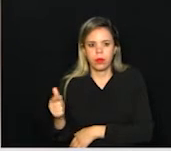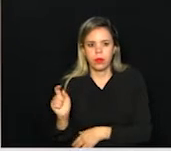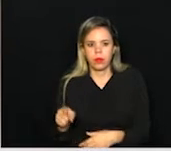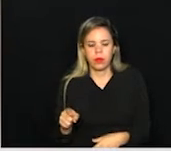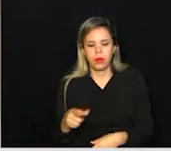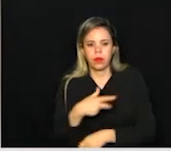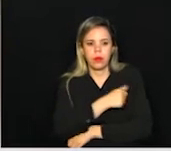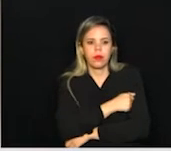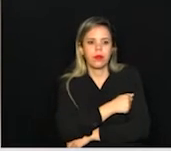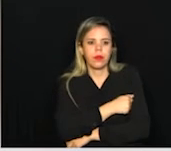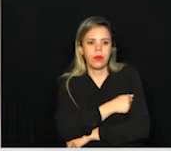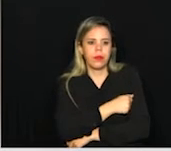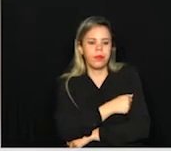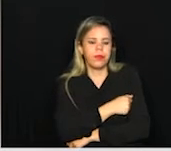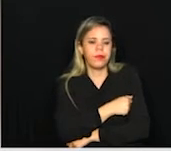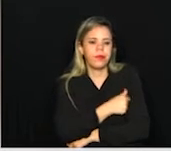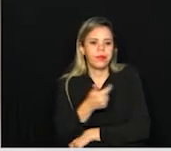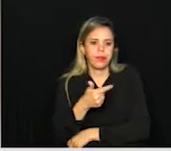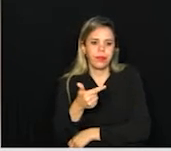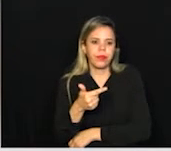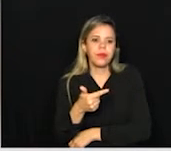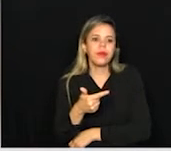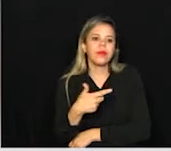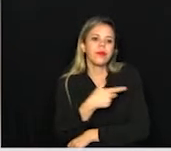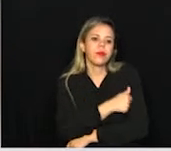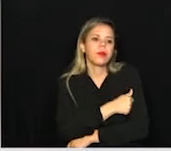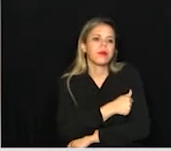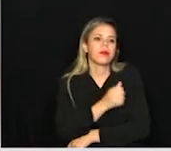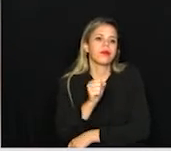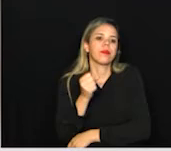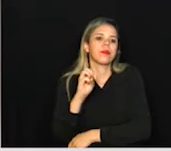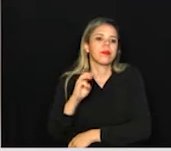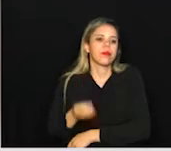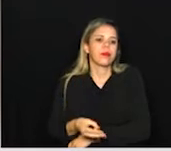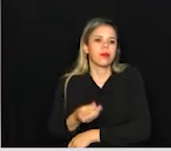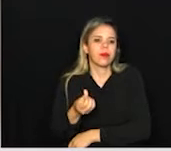25.808.112 doses aplicadas, e de segunda dose,